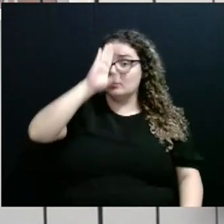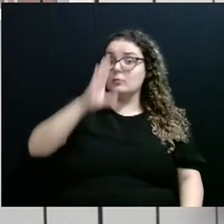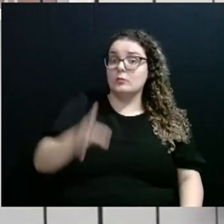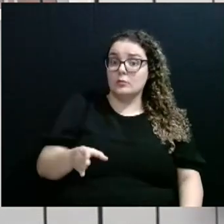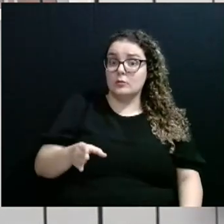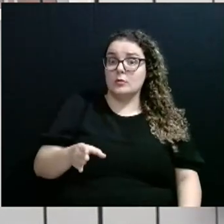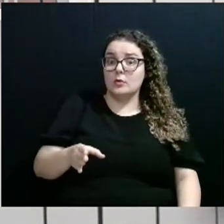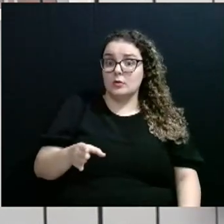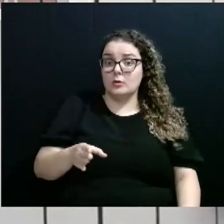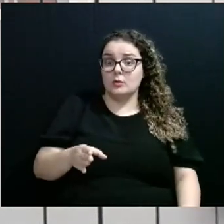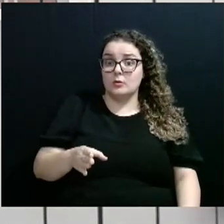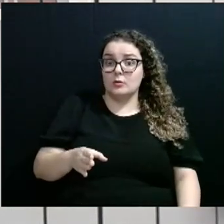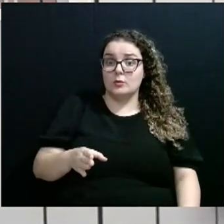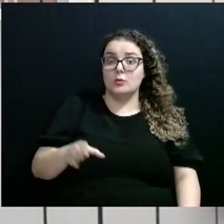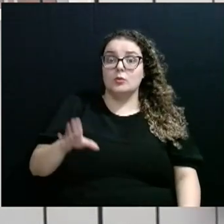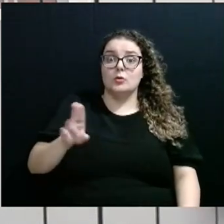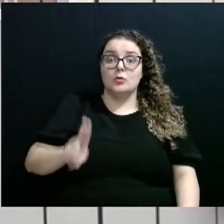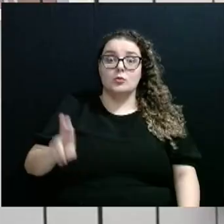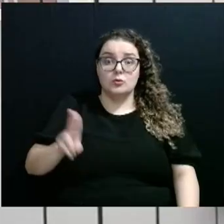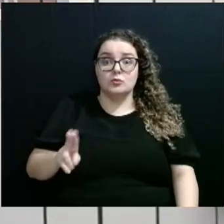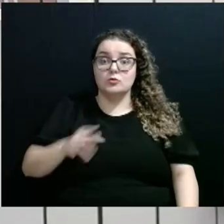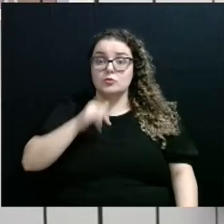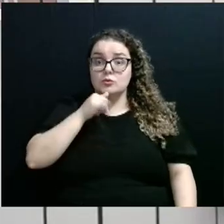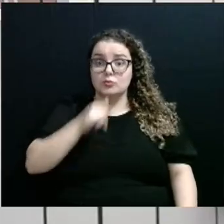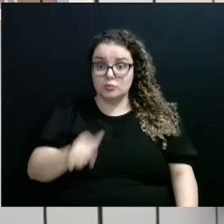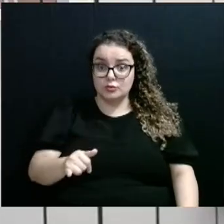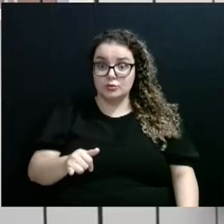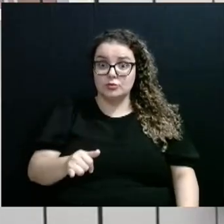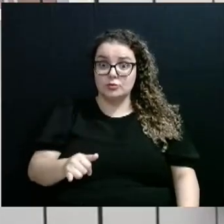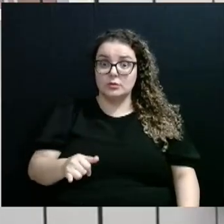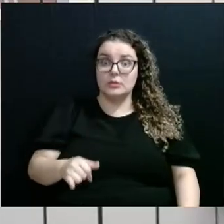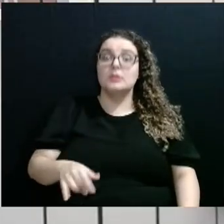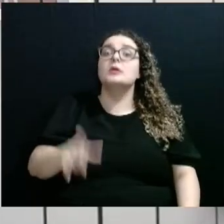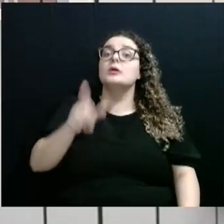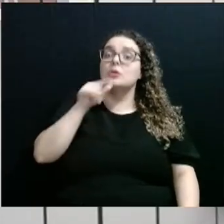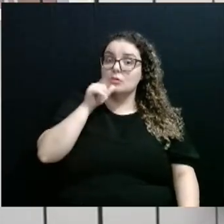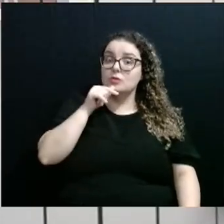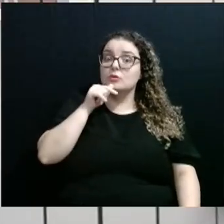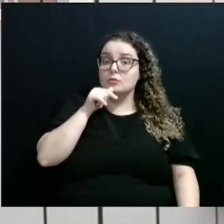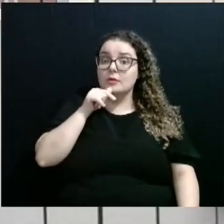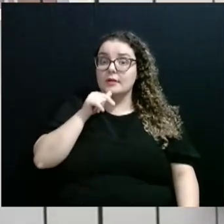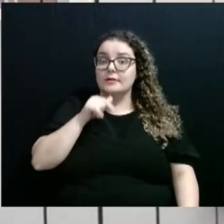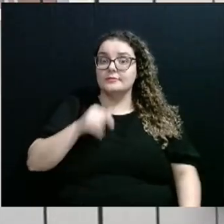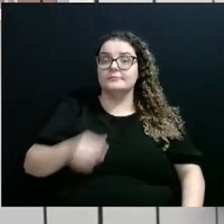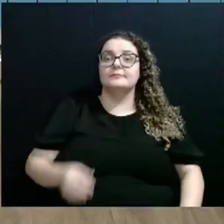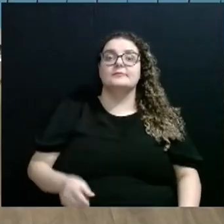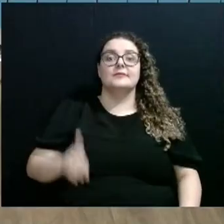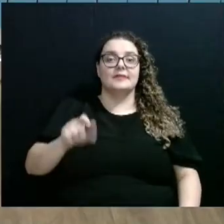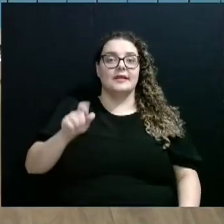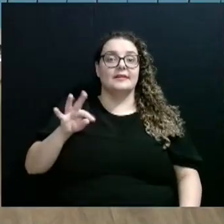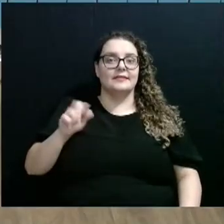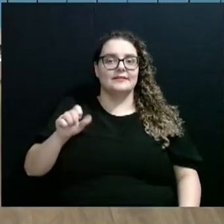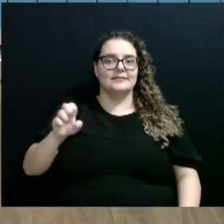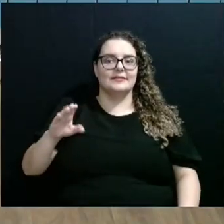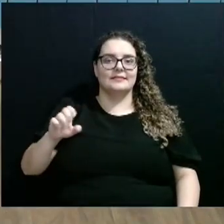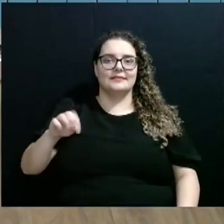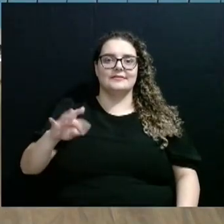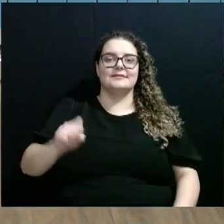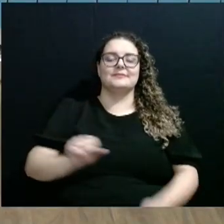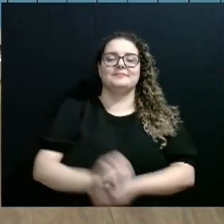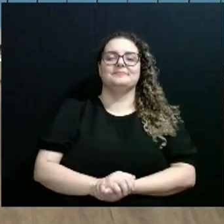do consumo de energia e de água através dos data centers. É um